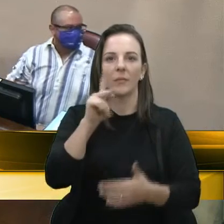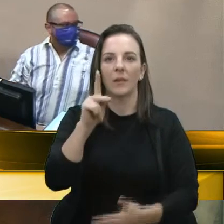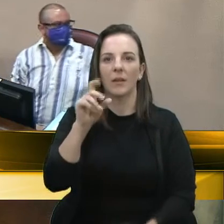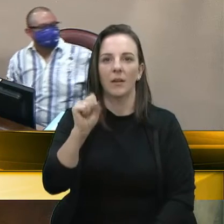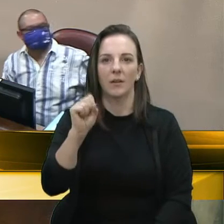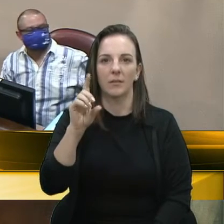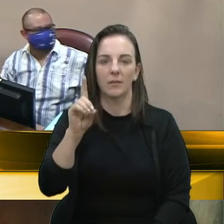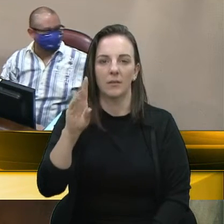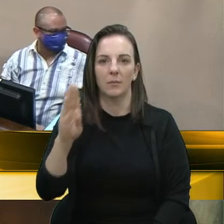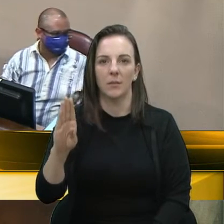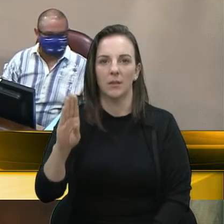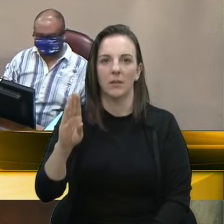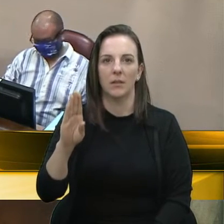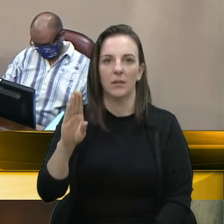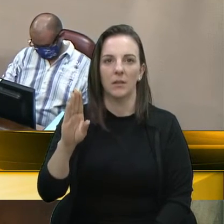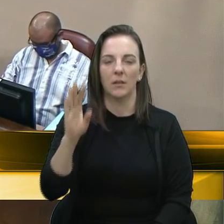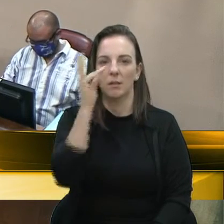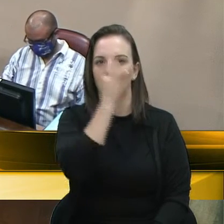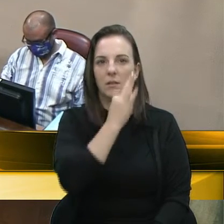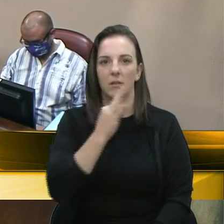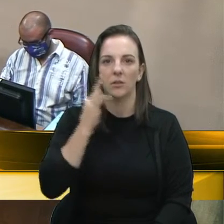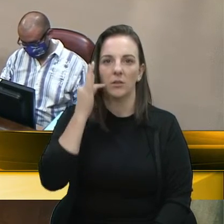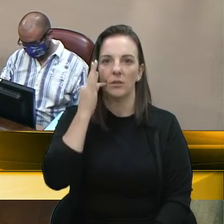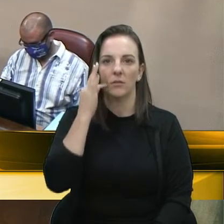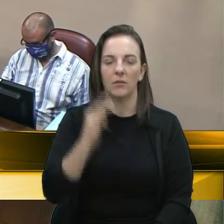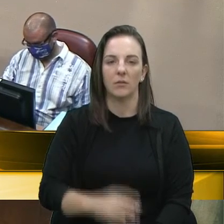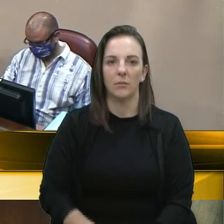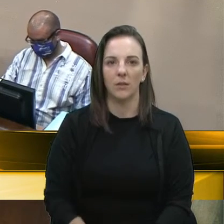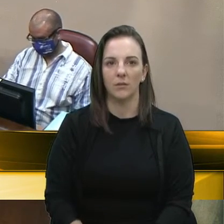PSDB, com a palavra a vereadora Tatiane Frição.